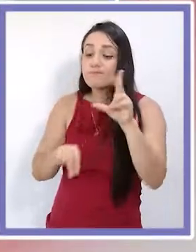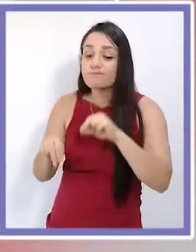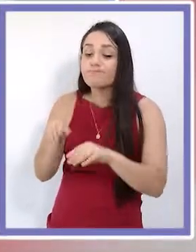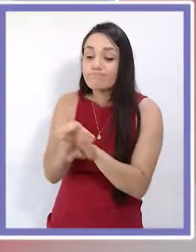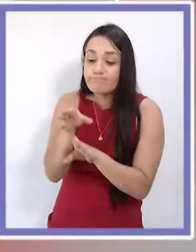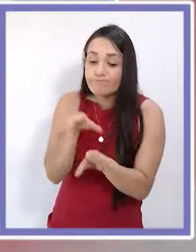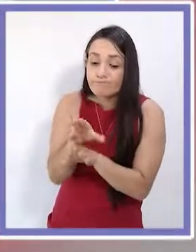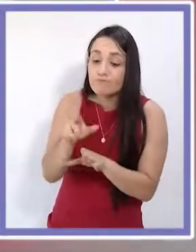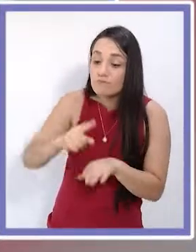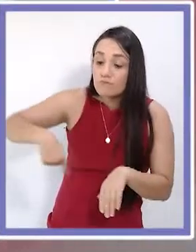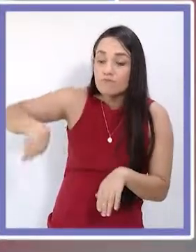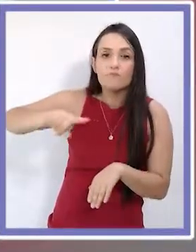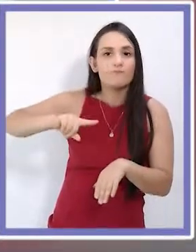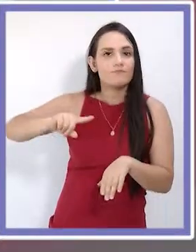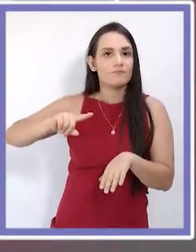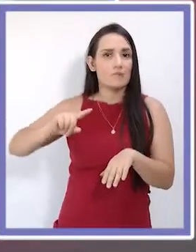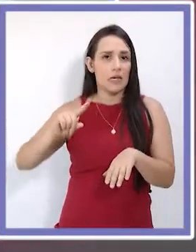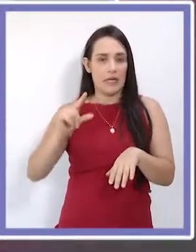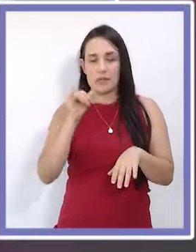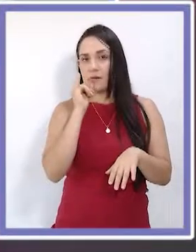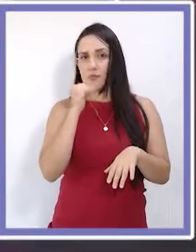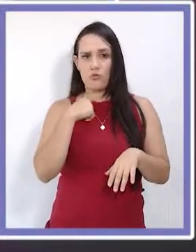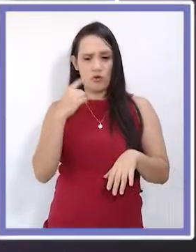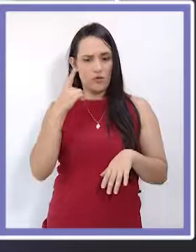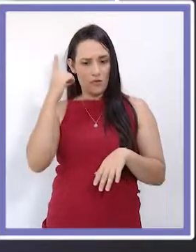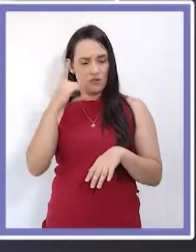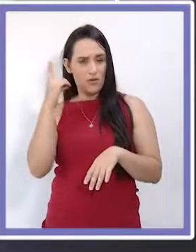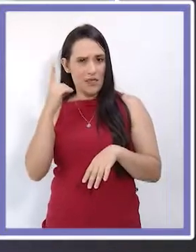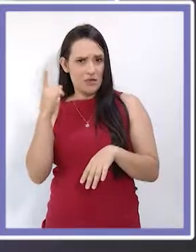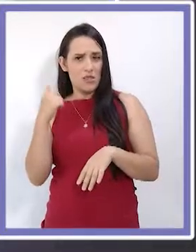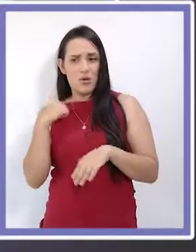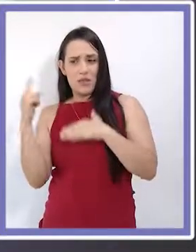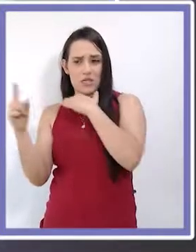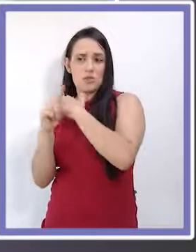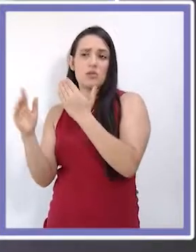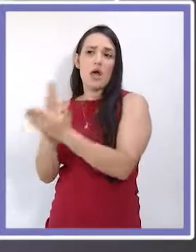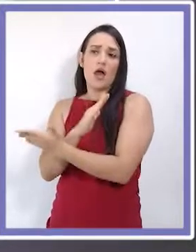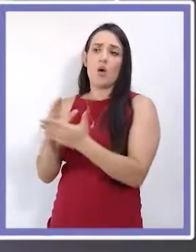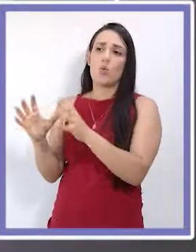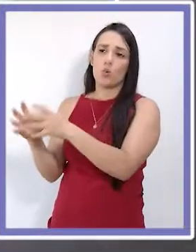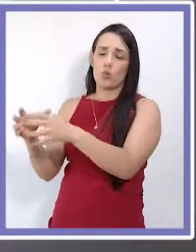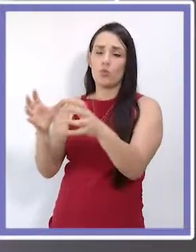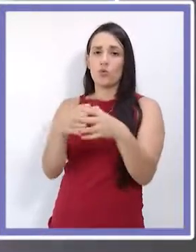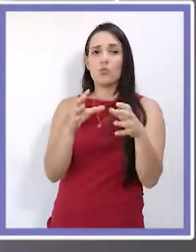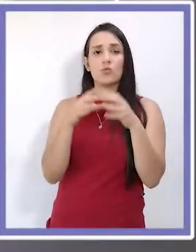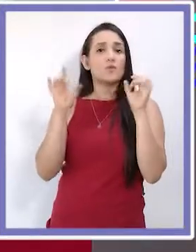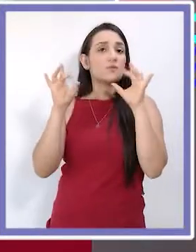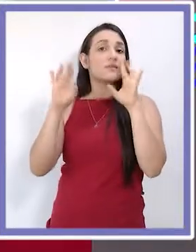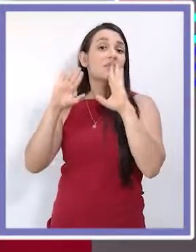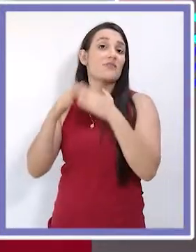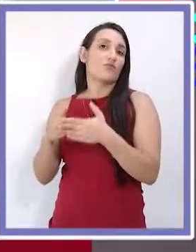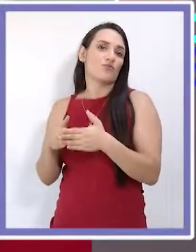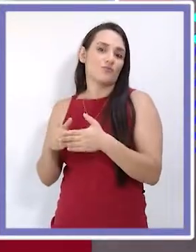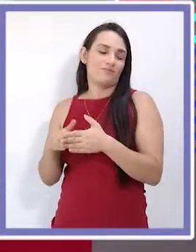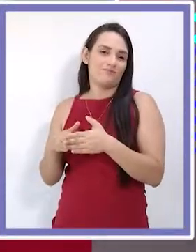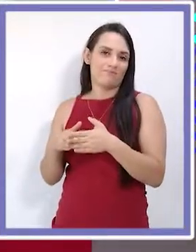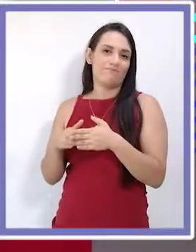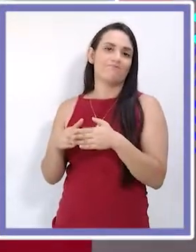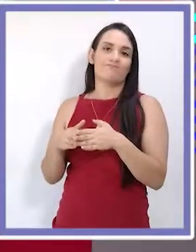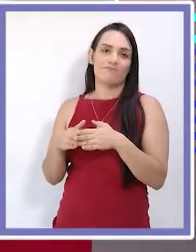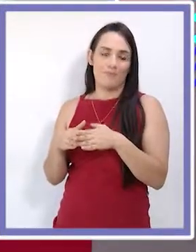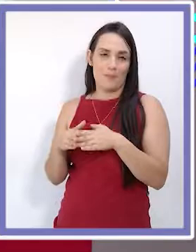deputados são de regiões diversas, são de segmentos diversos, e o que a gente